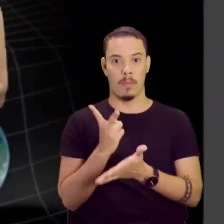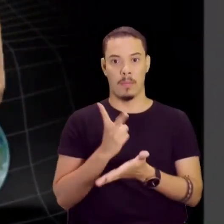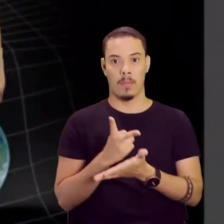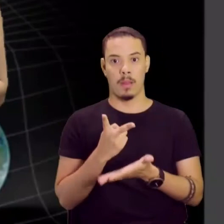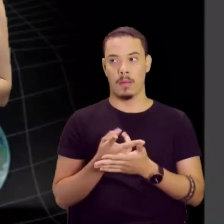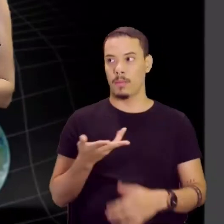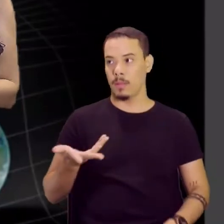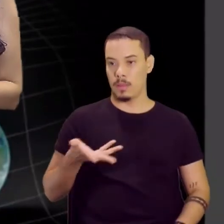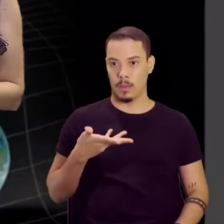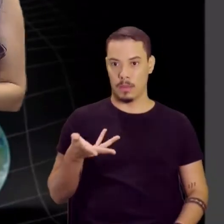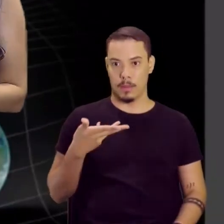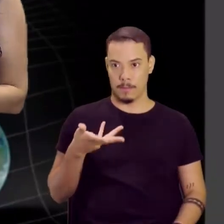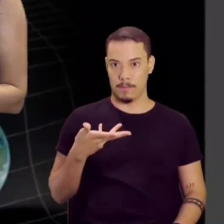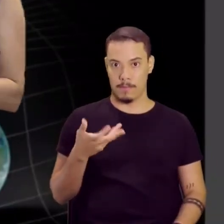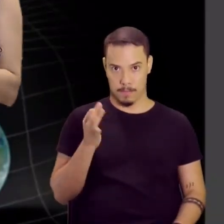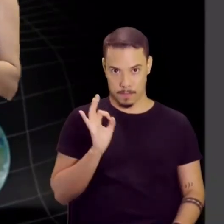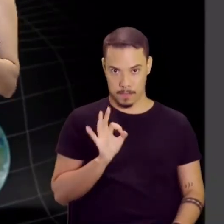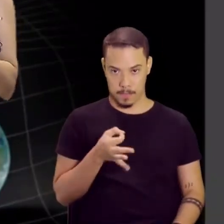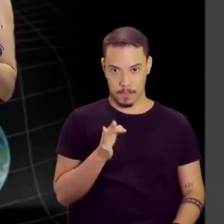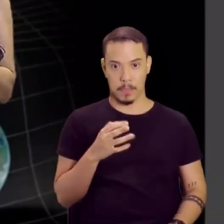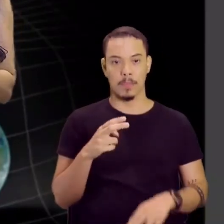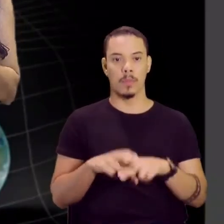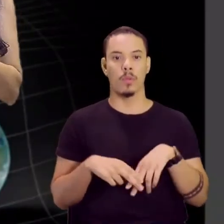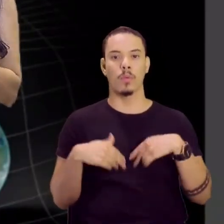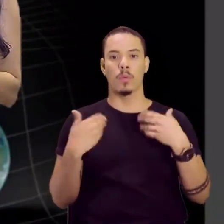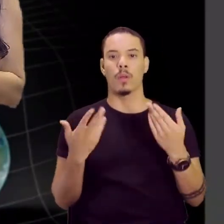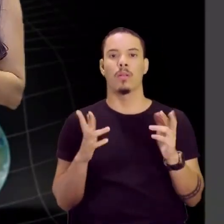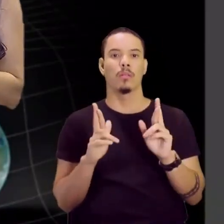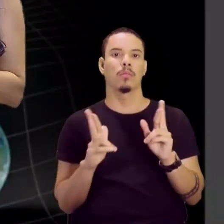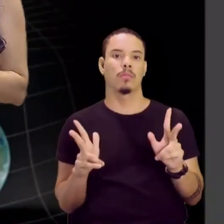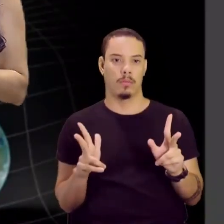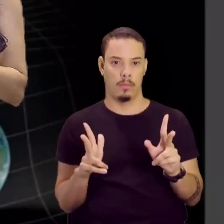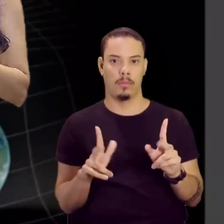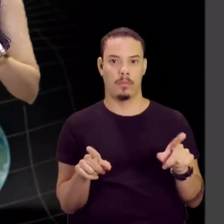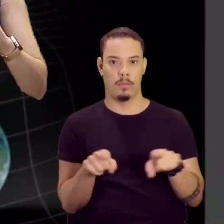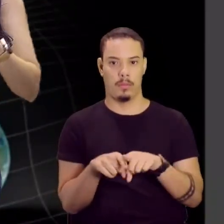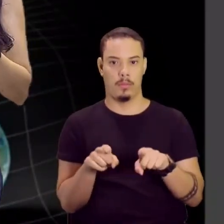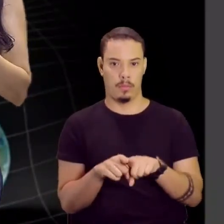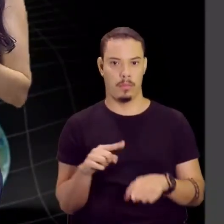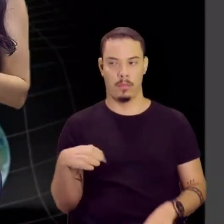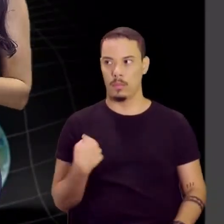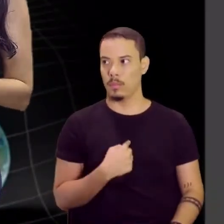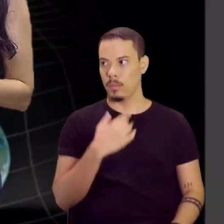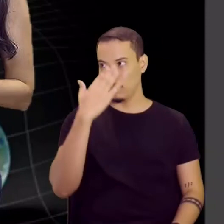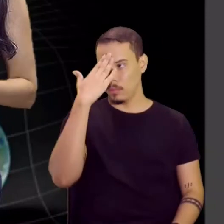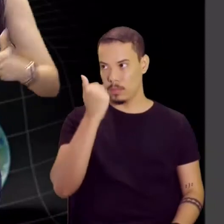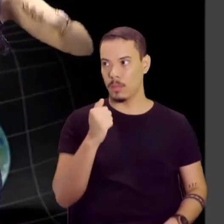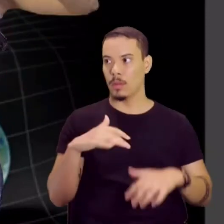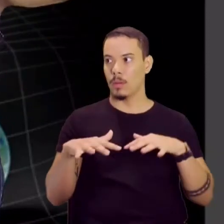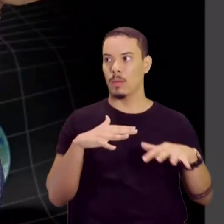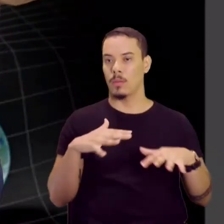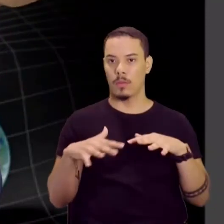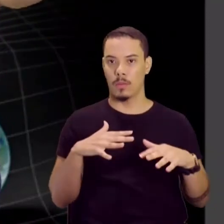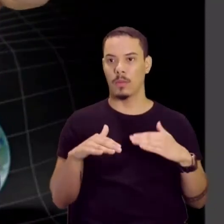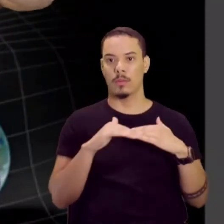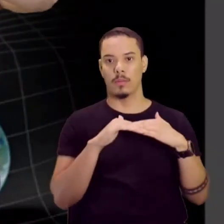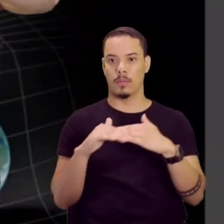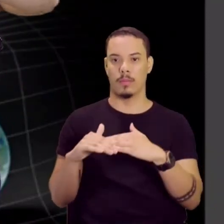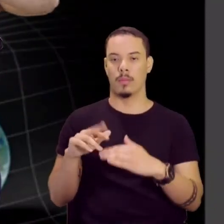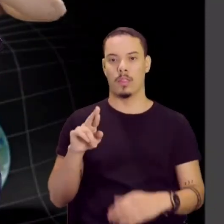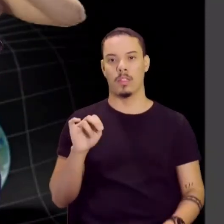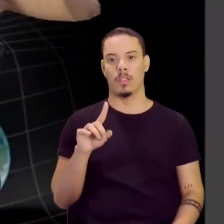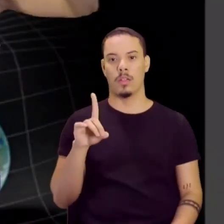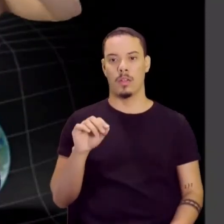da gravidade agindo sobre eles, né? Então, qual é a diferença básica também, né, Décio? Que a gente fala aqui do movimento uniformemente variado retilíneo e